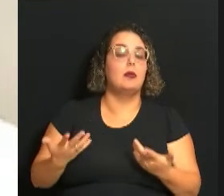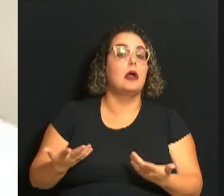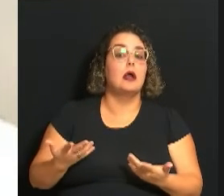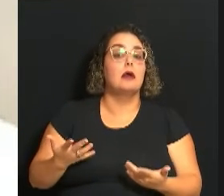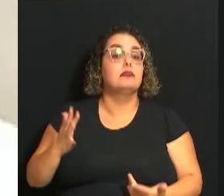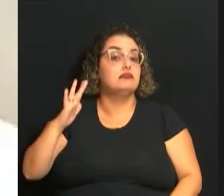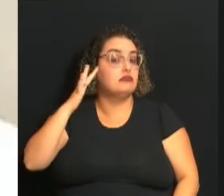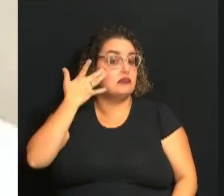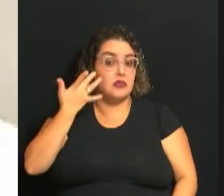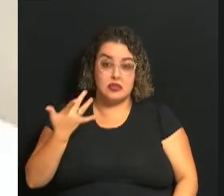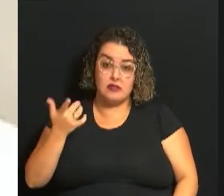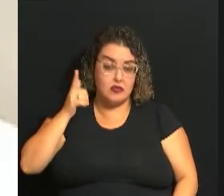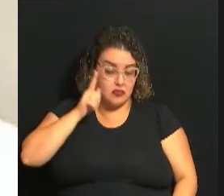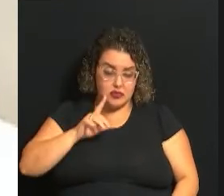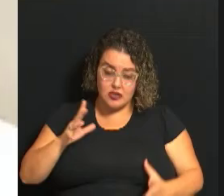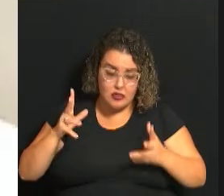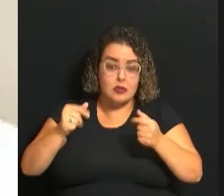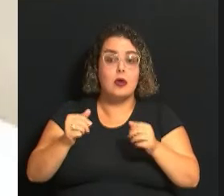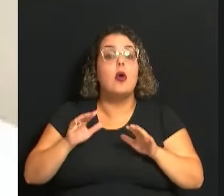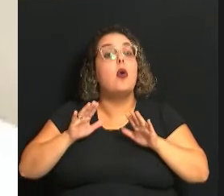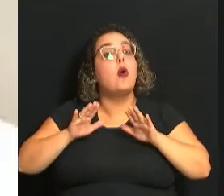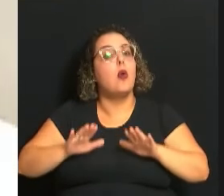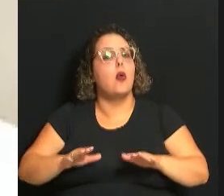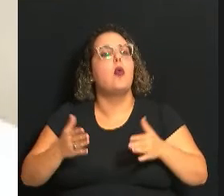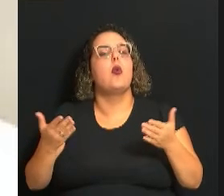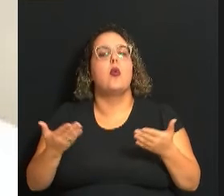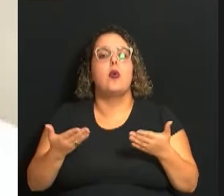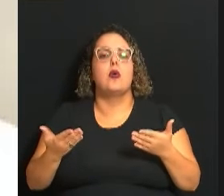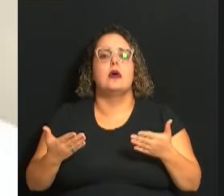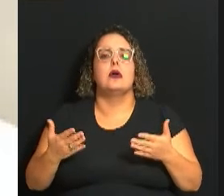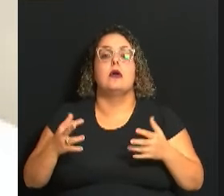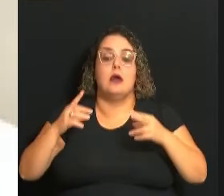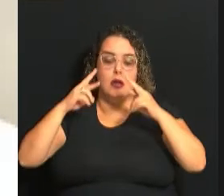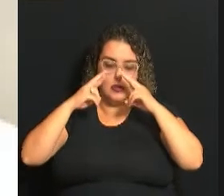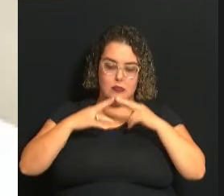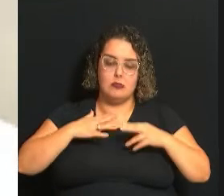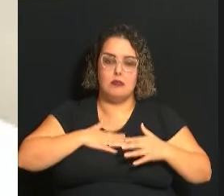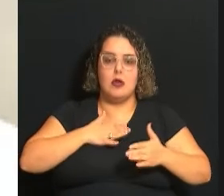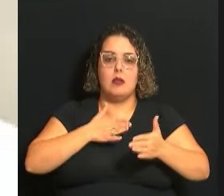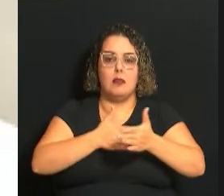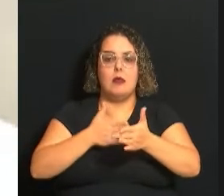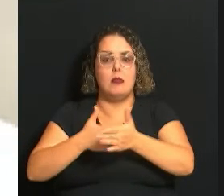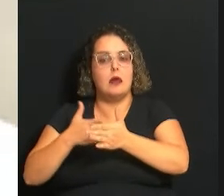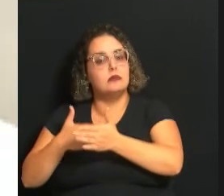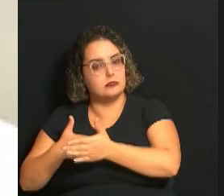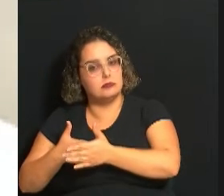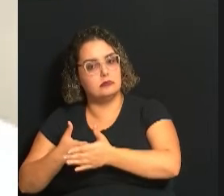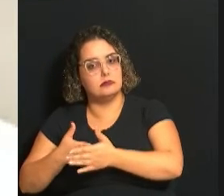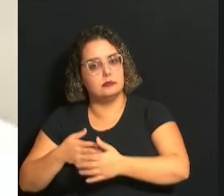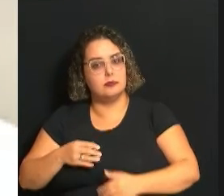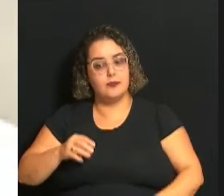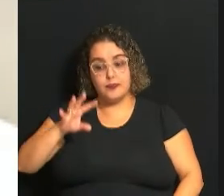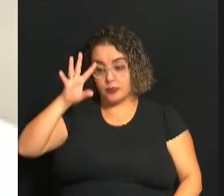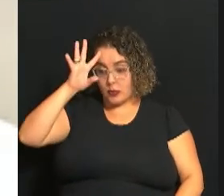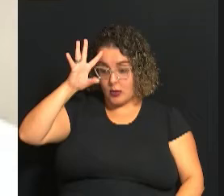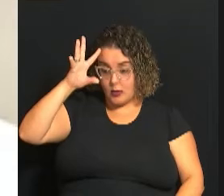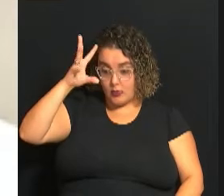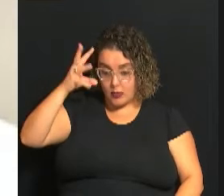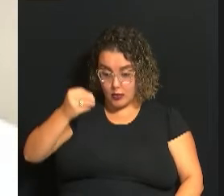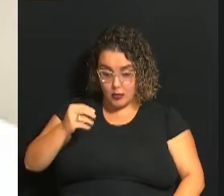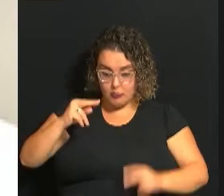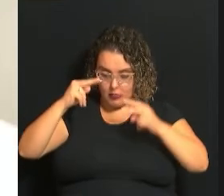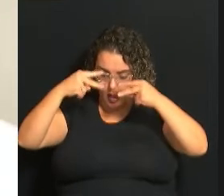conta de tudo. Então, hoje, eu respeito muito mais os meus limites, o meu autoconhecimento aumentou, assim,